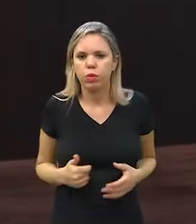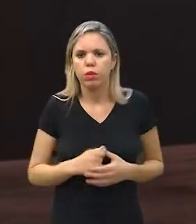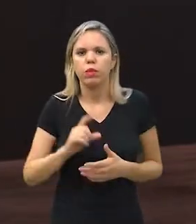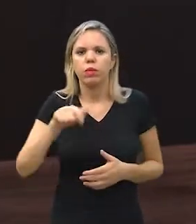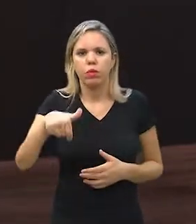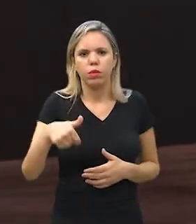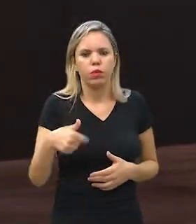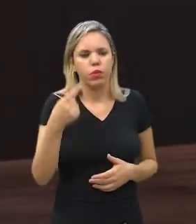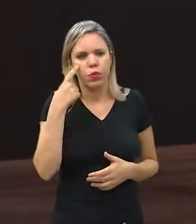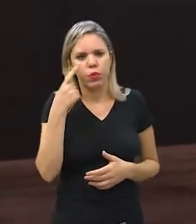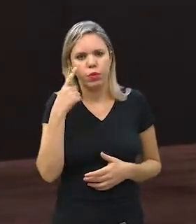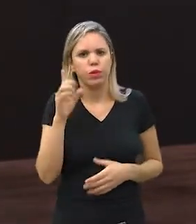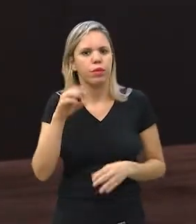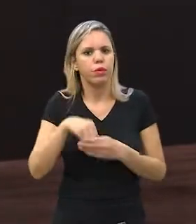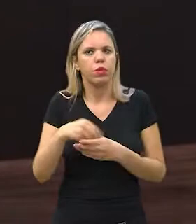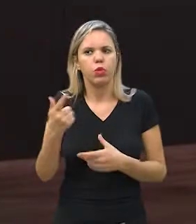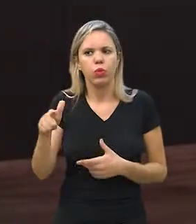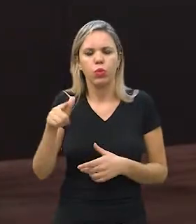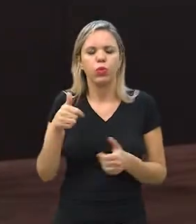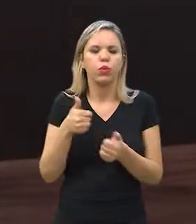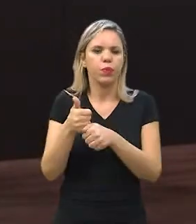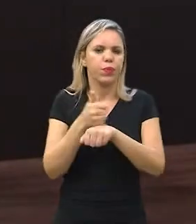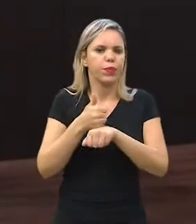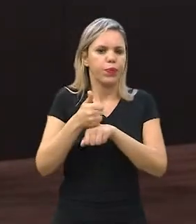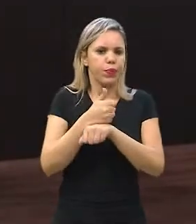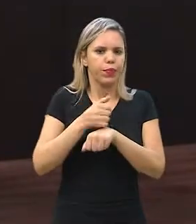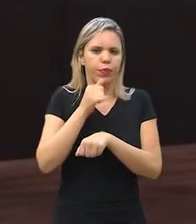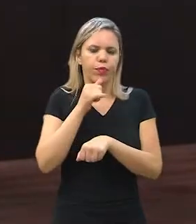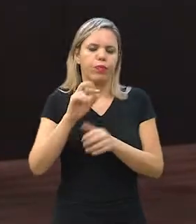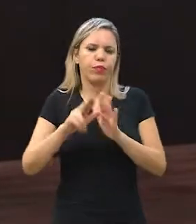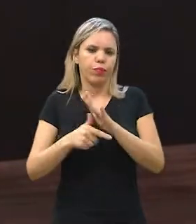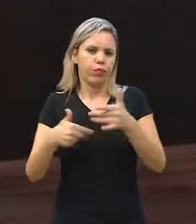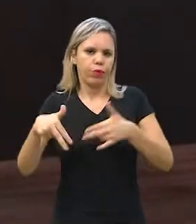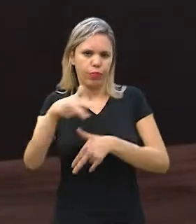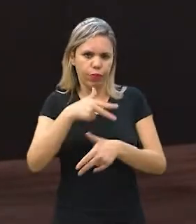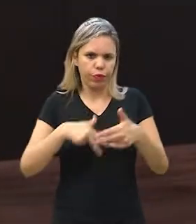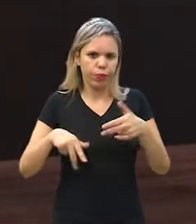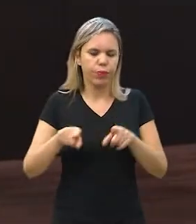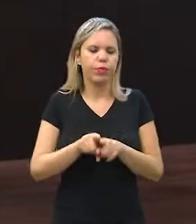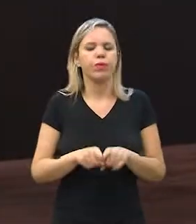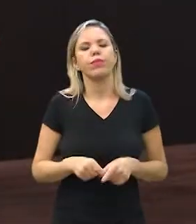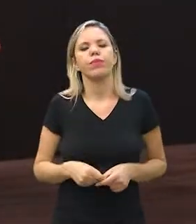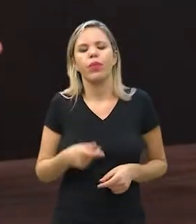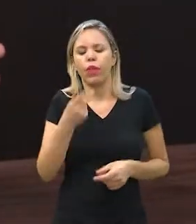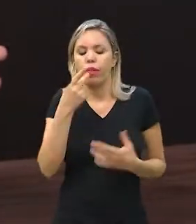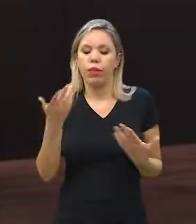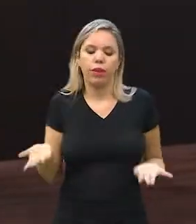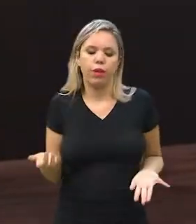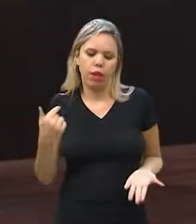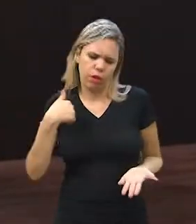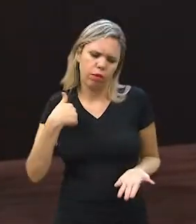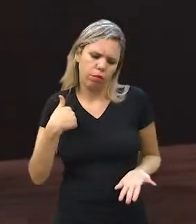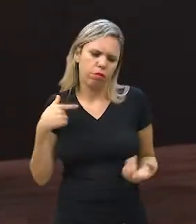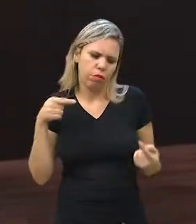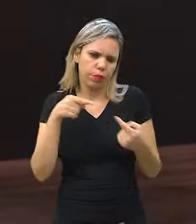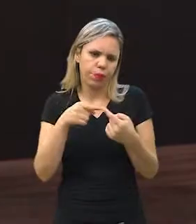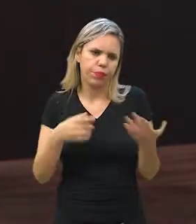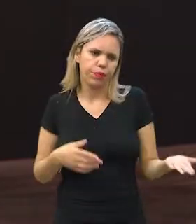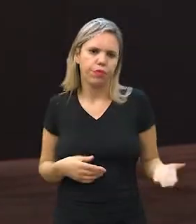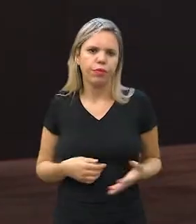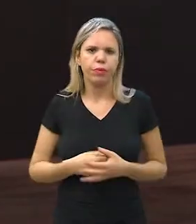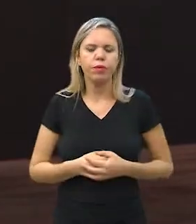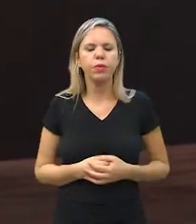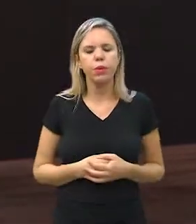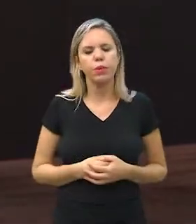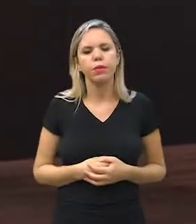primeiro momento que não tinha e depois viu que lá tem outros segmentos dos mais diversificados e falou, não,